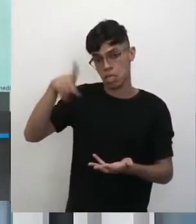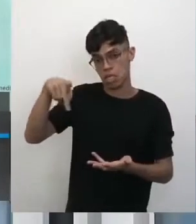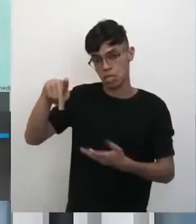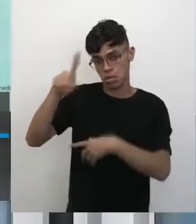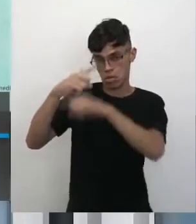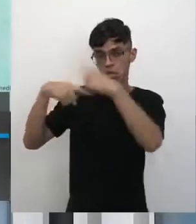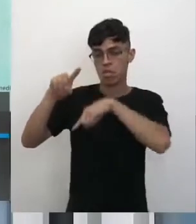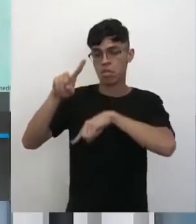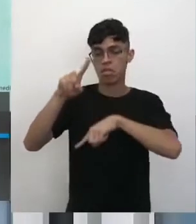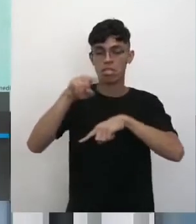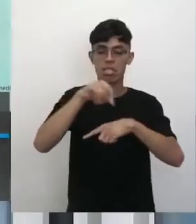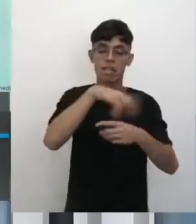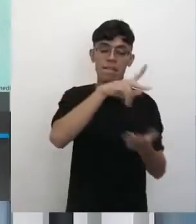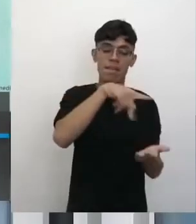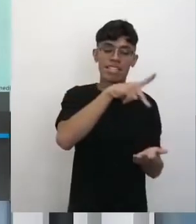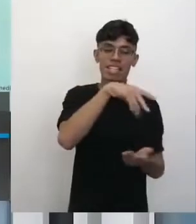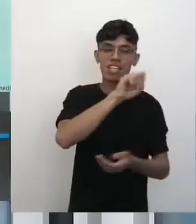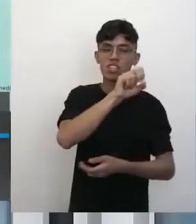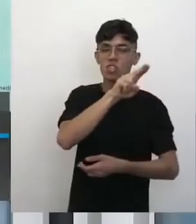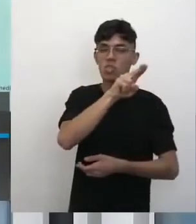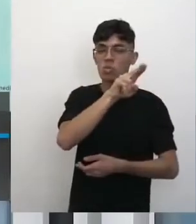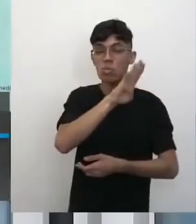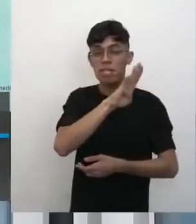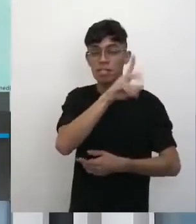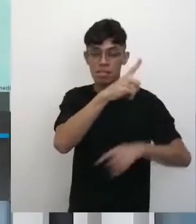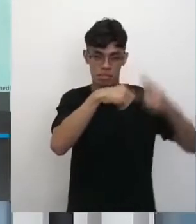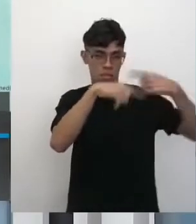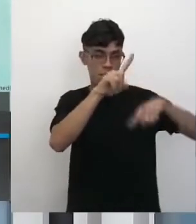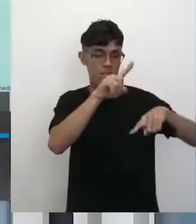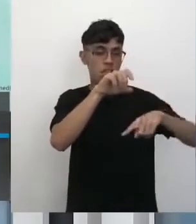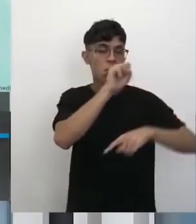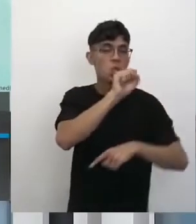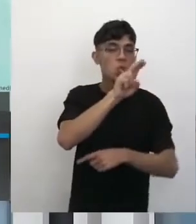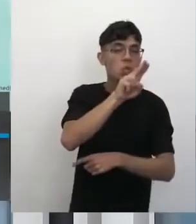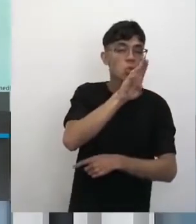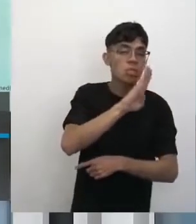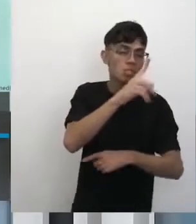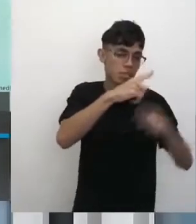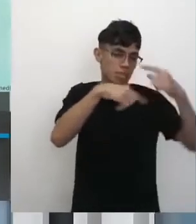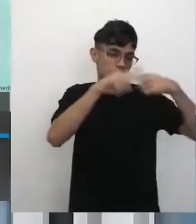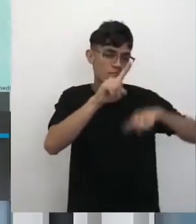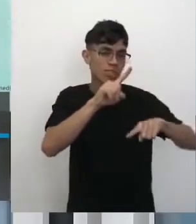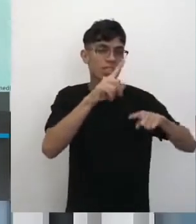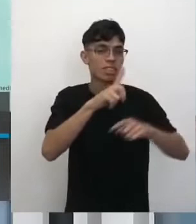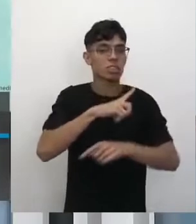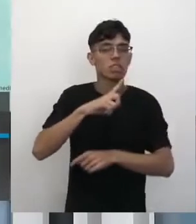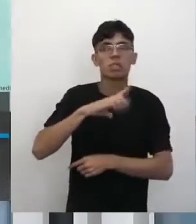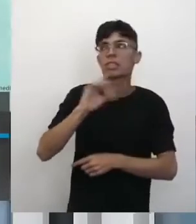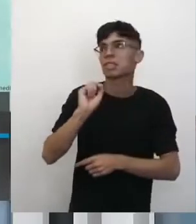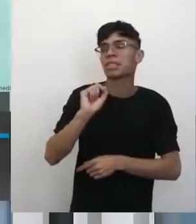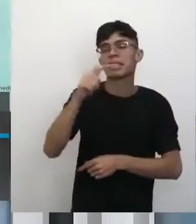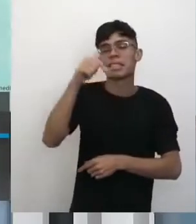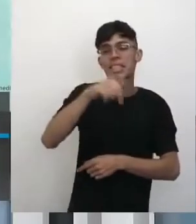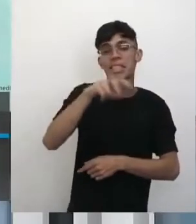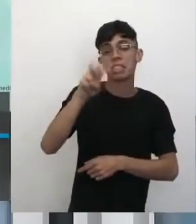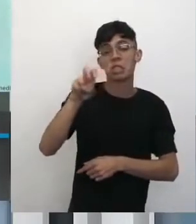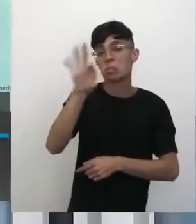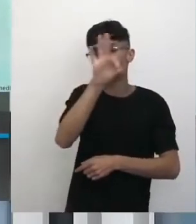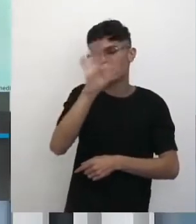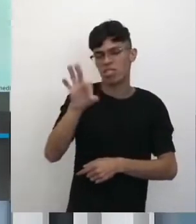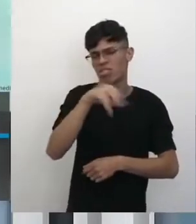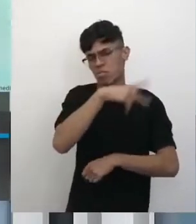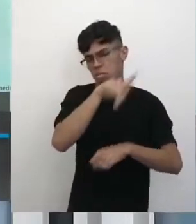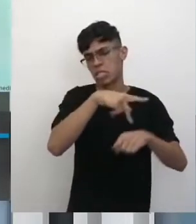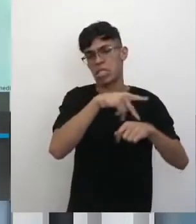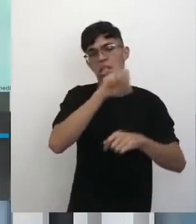desenvolvidos, países subdesenvolvidos. E subdesenvolvidos eram mais de 75% dos países eram